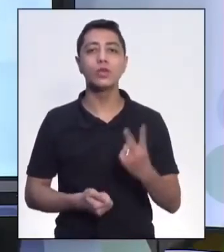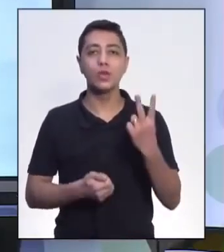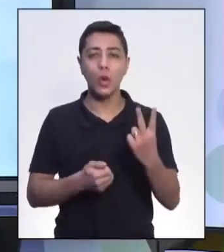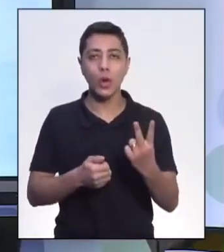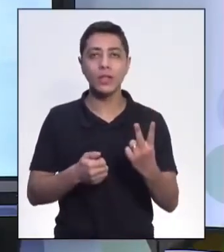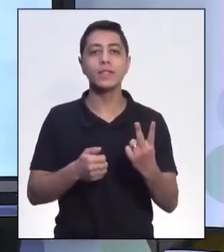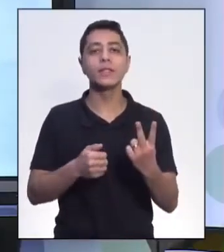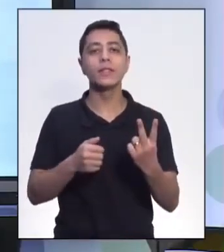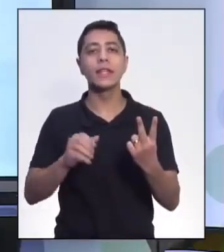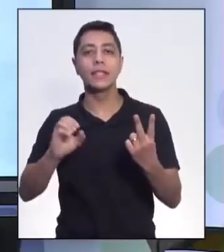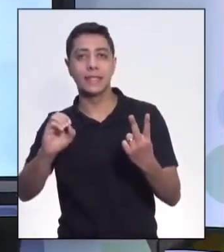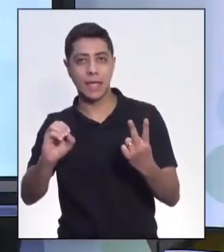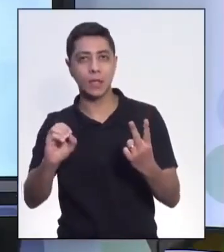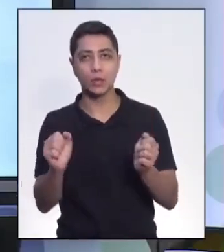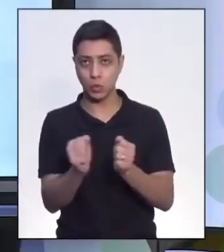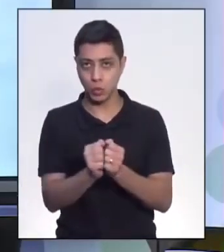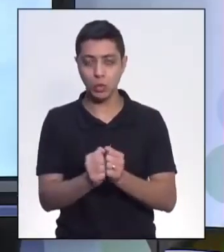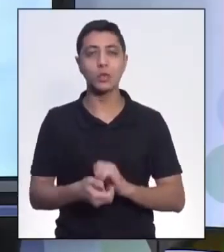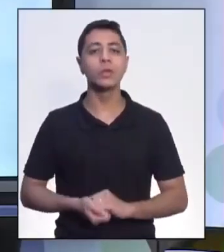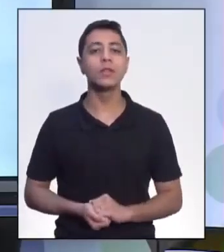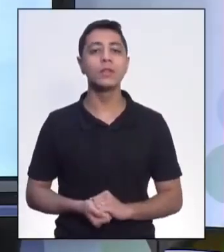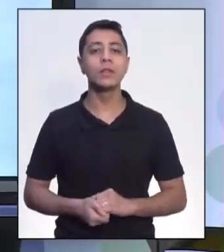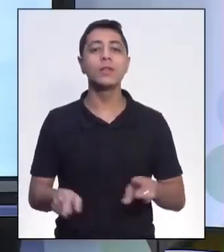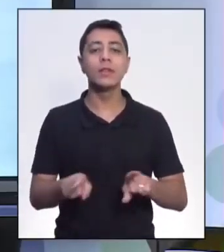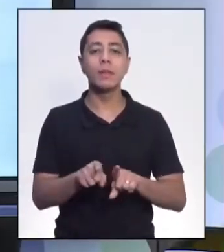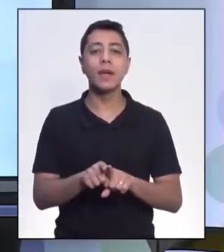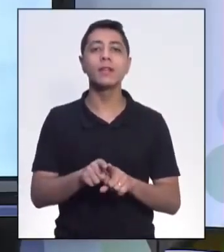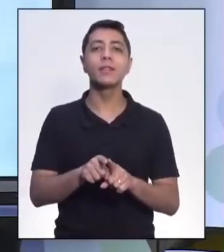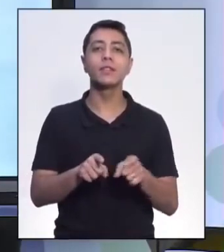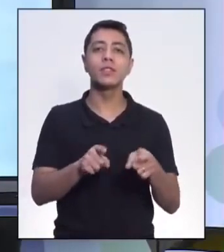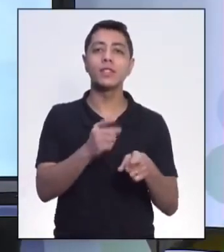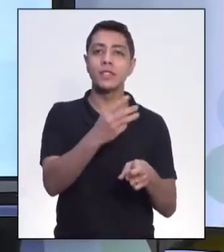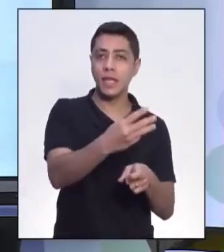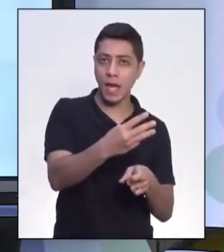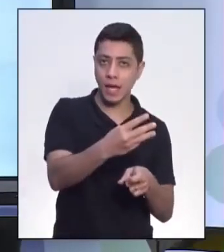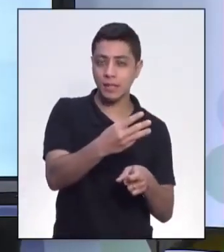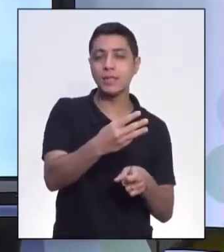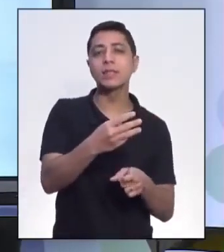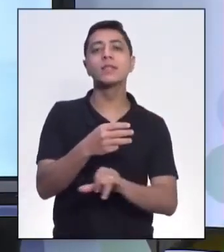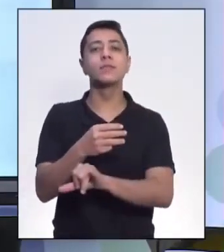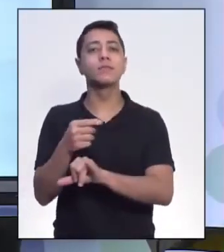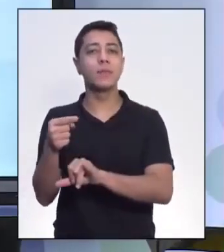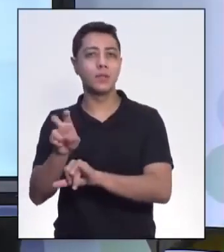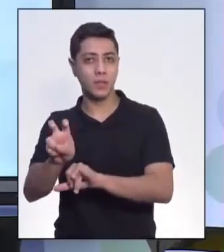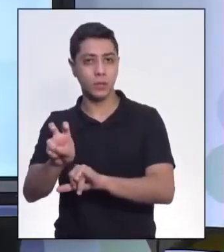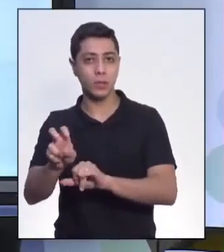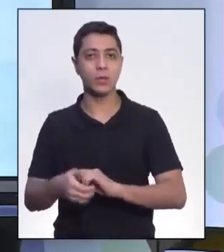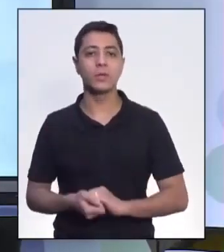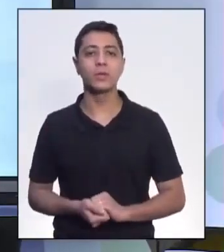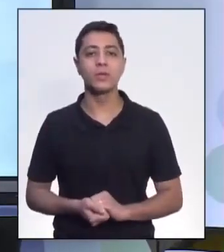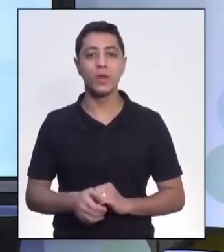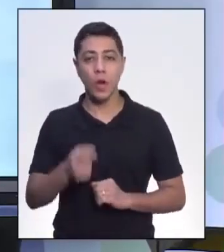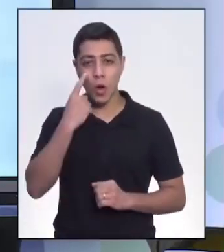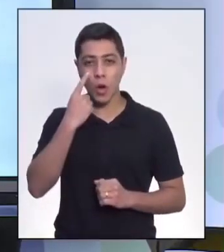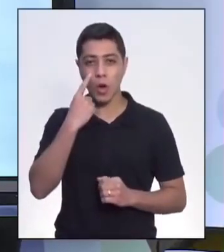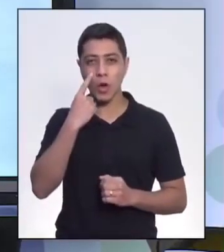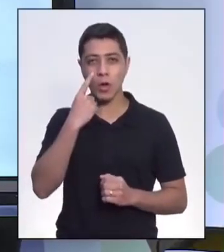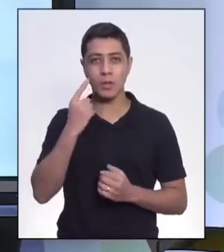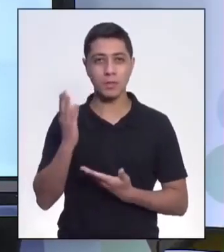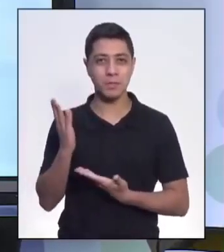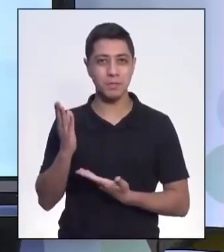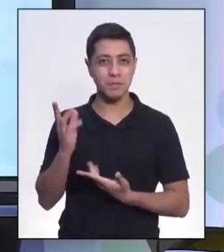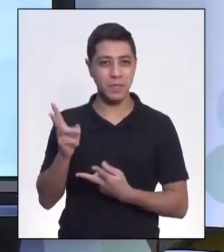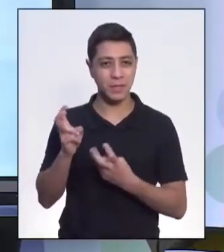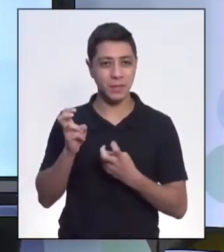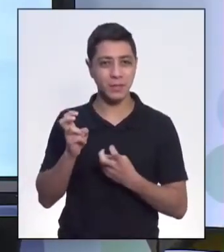e 3 ligado com menos 5. Então a gente consegue observar aqui, ó, 3 e menos 3 no mesmo valor, 2 e menos 2 no mesmo valor, 1 e menos